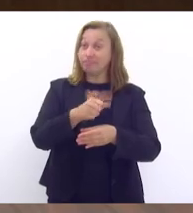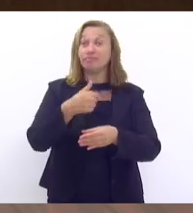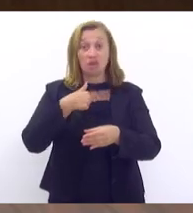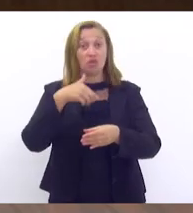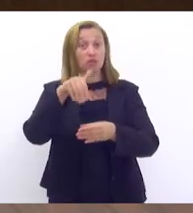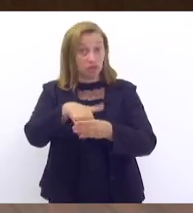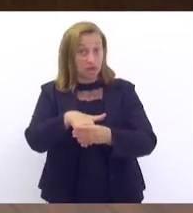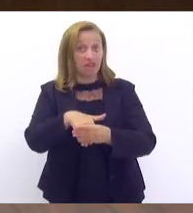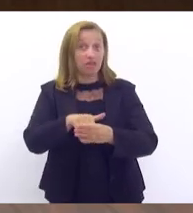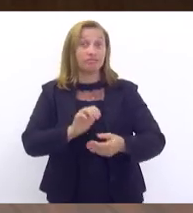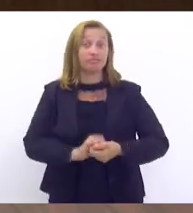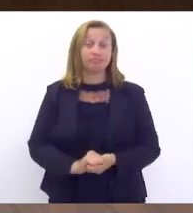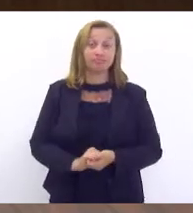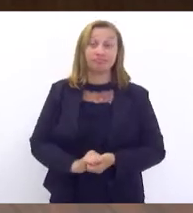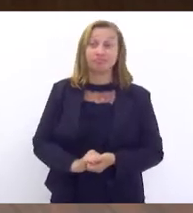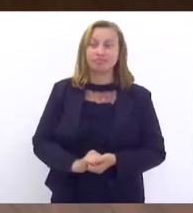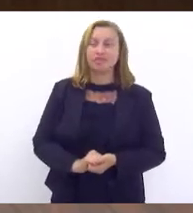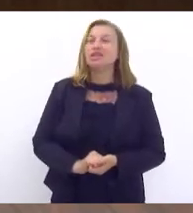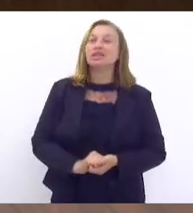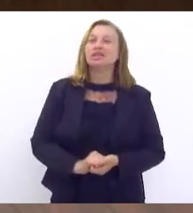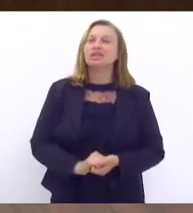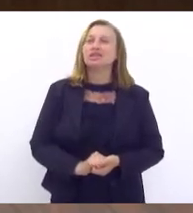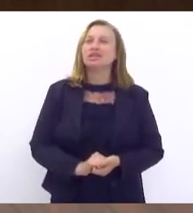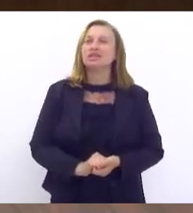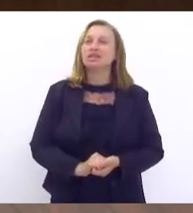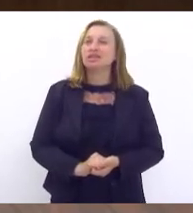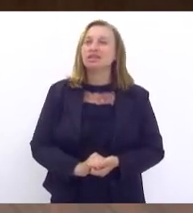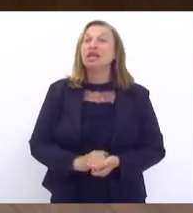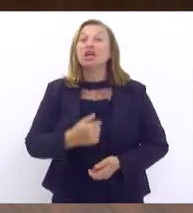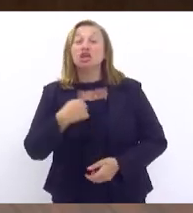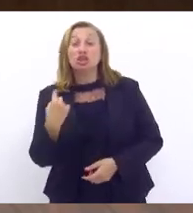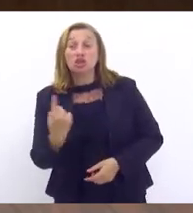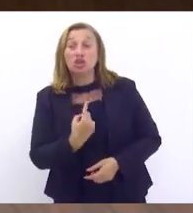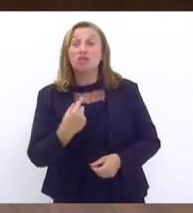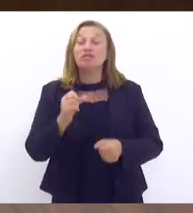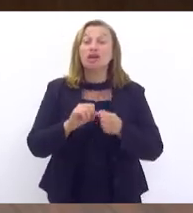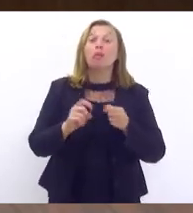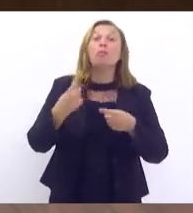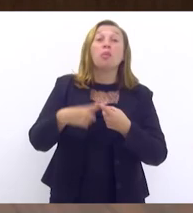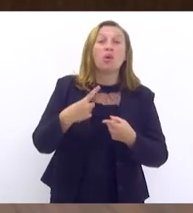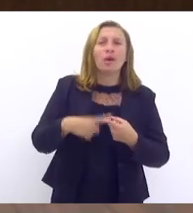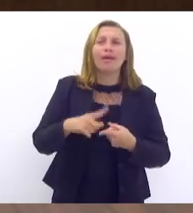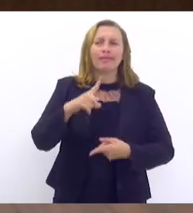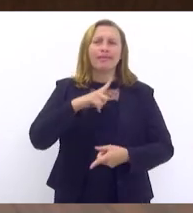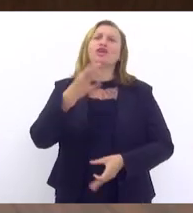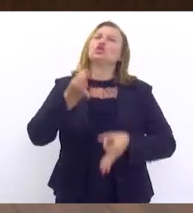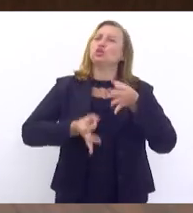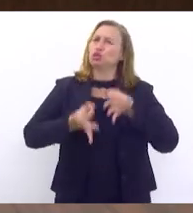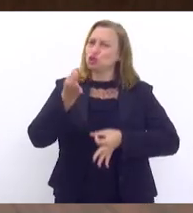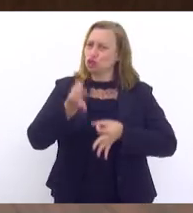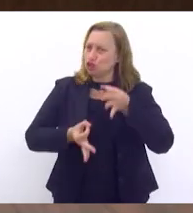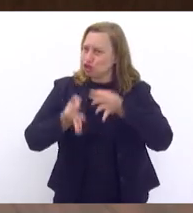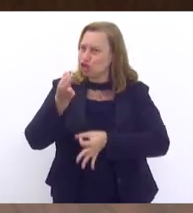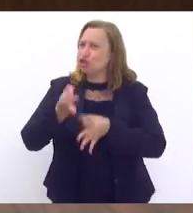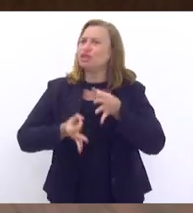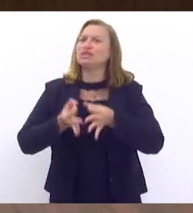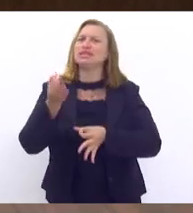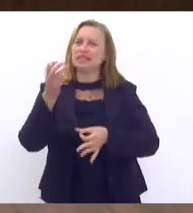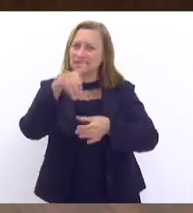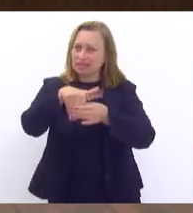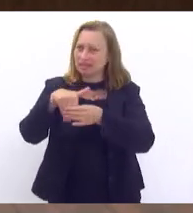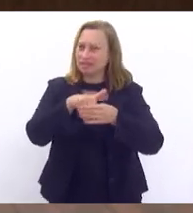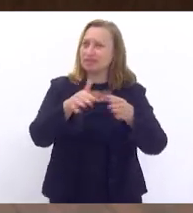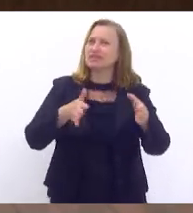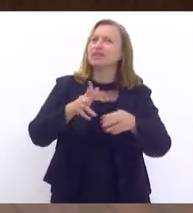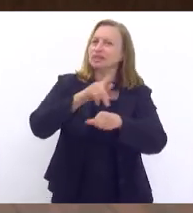que eu votei, e o fizemos porque existe justiça eleitoral nesse país,